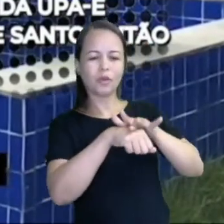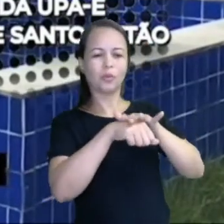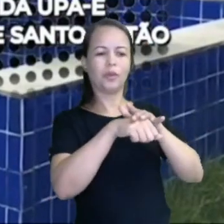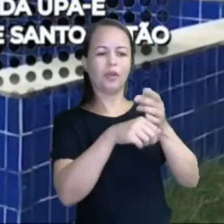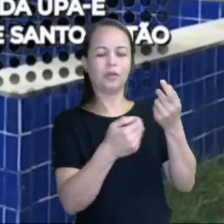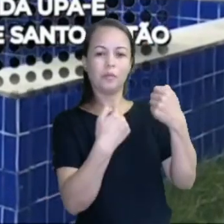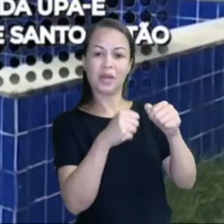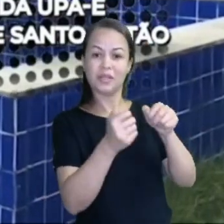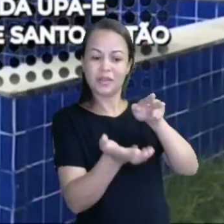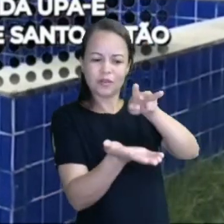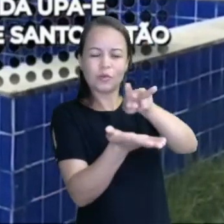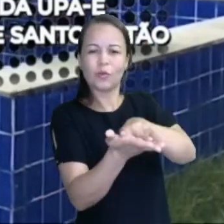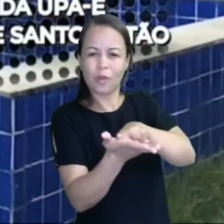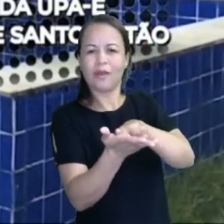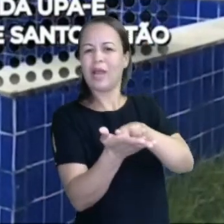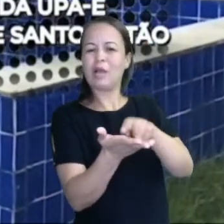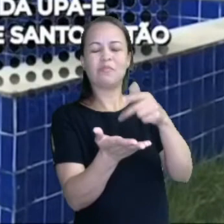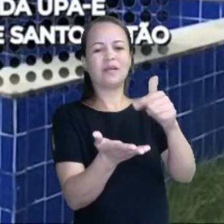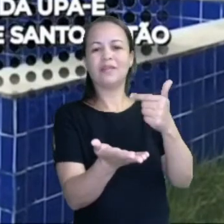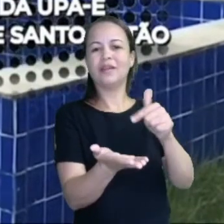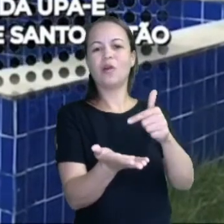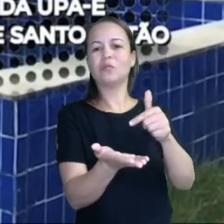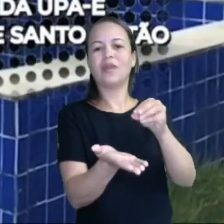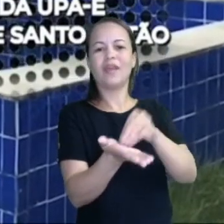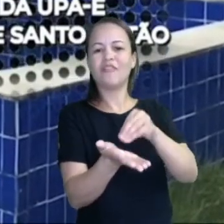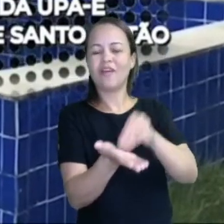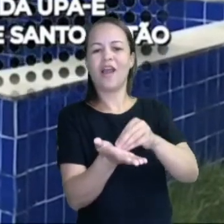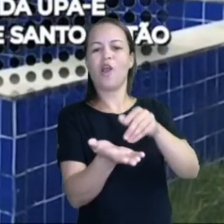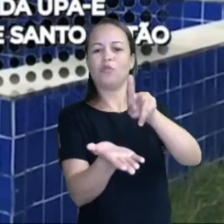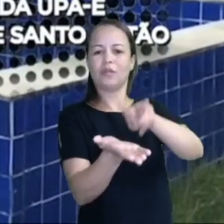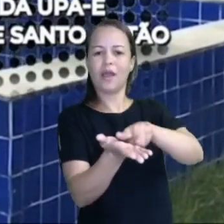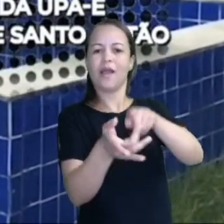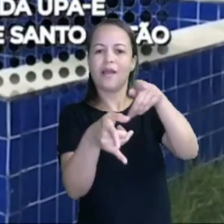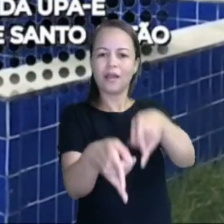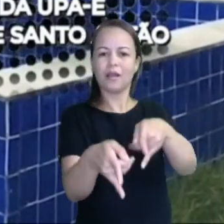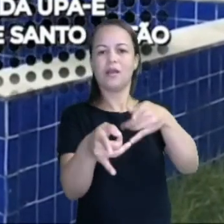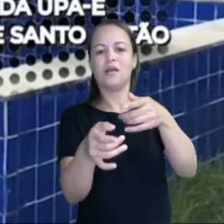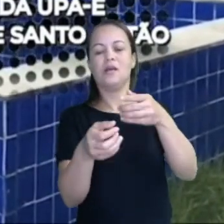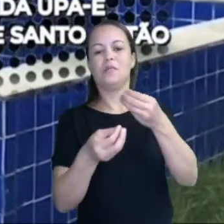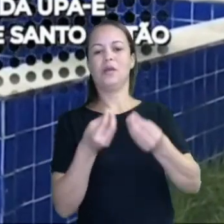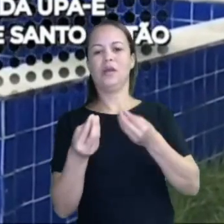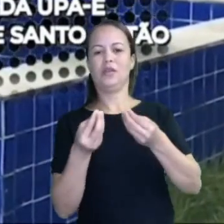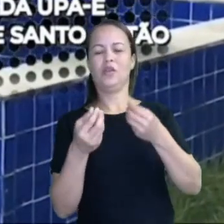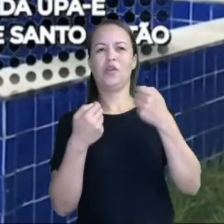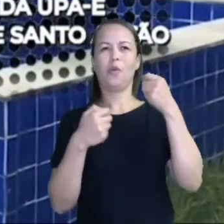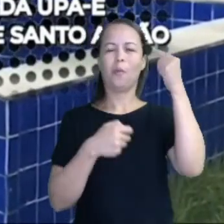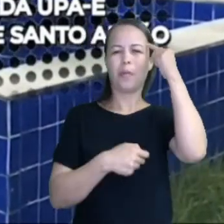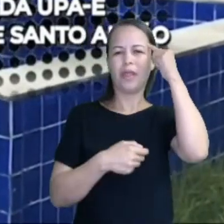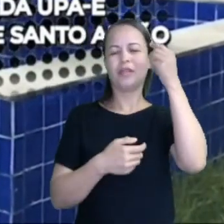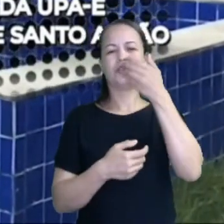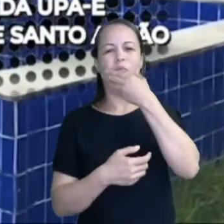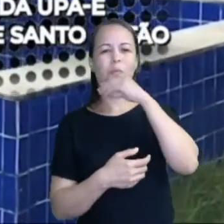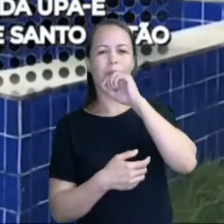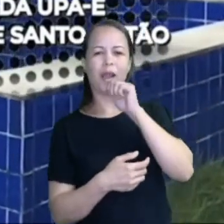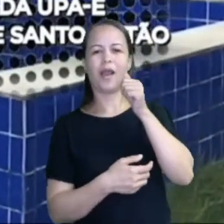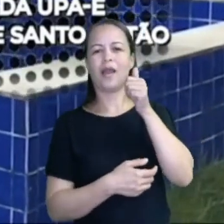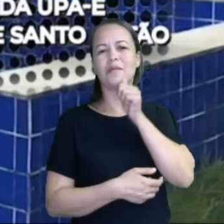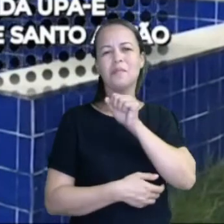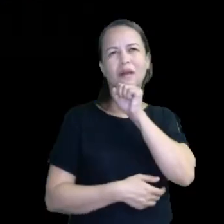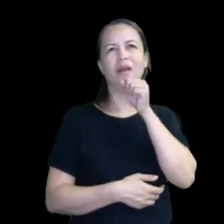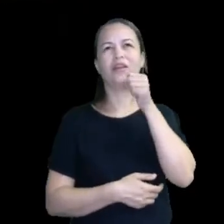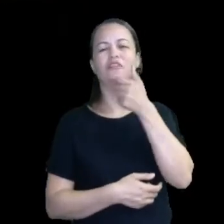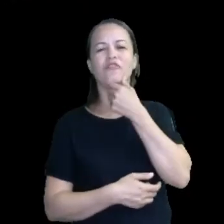leito a ele. Eu penso muito em um pai, uma mãe, um irmão, um vô, e é triste, é